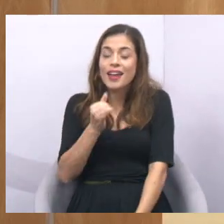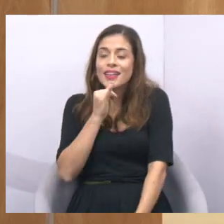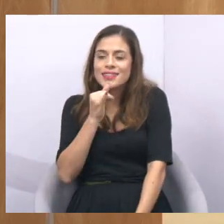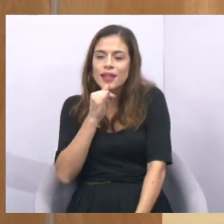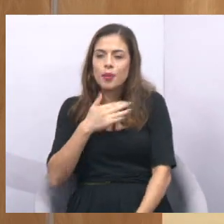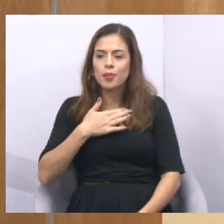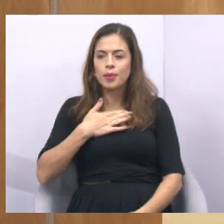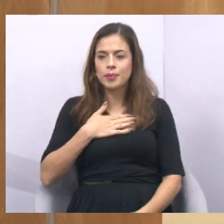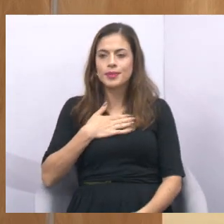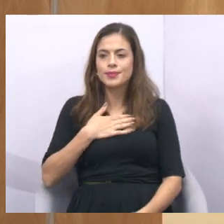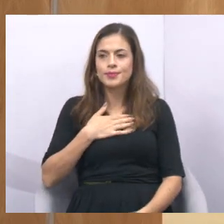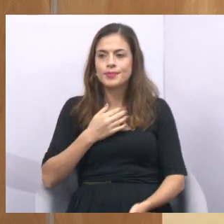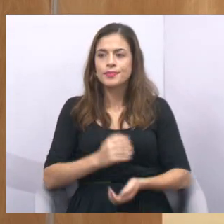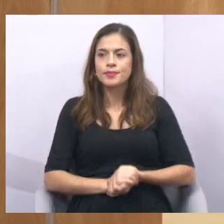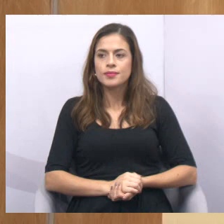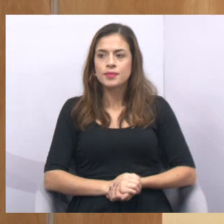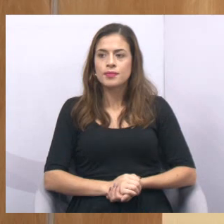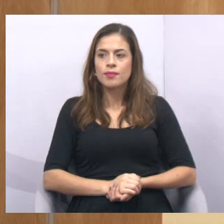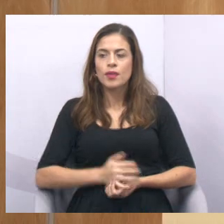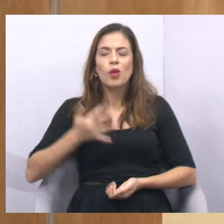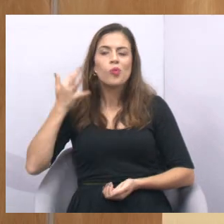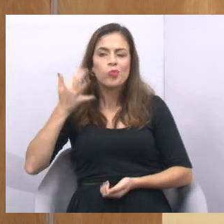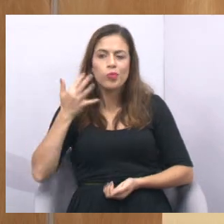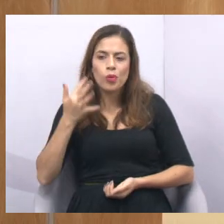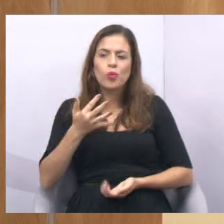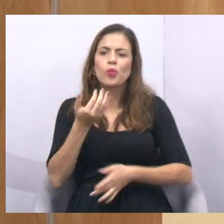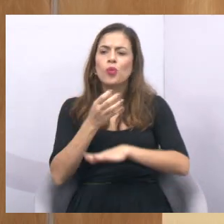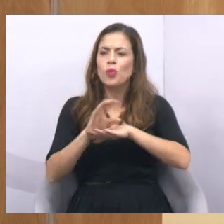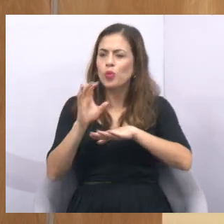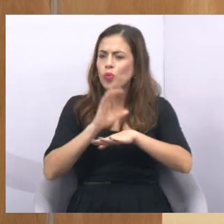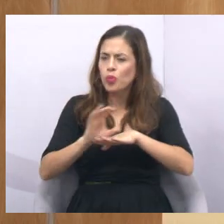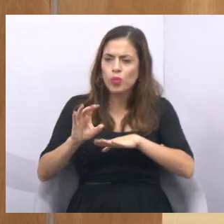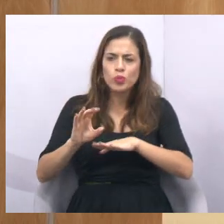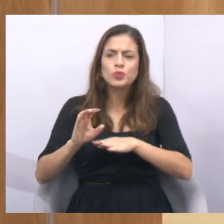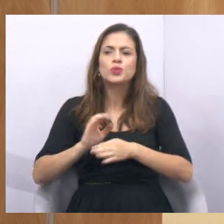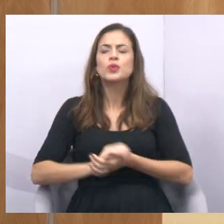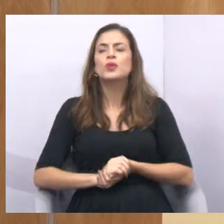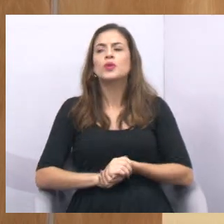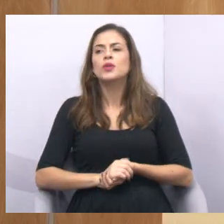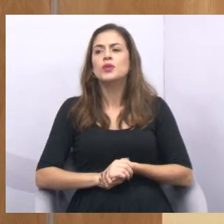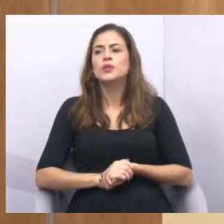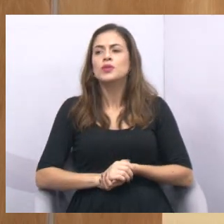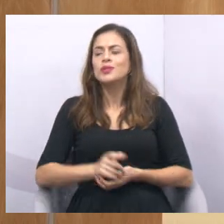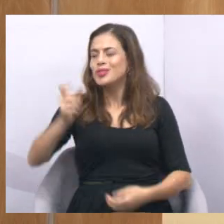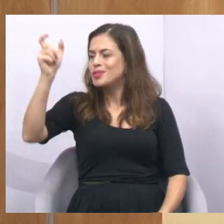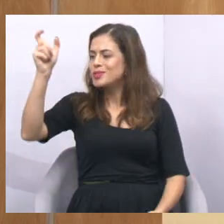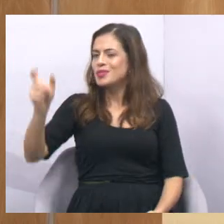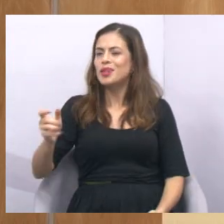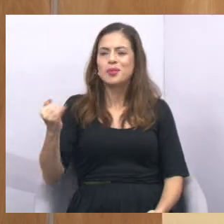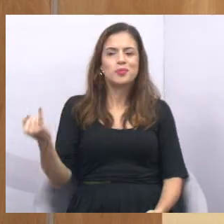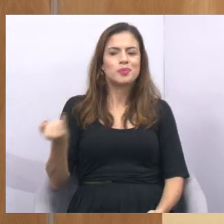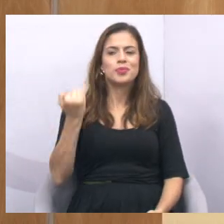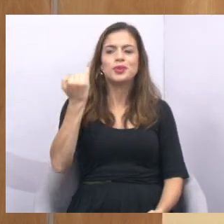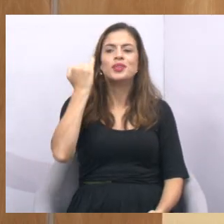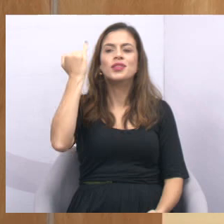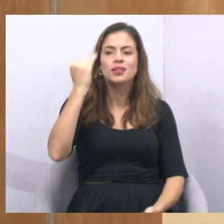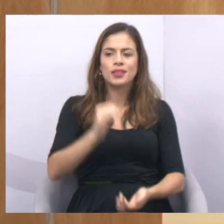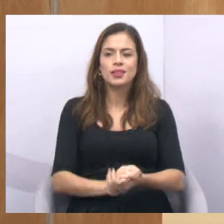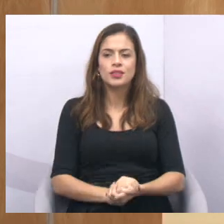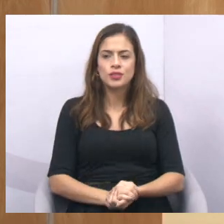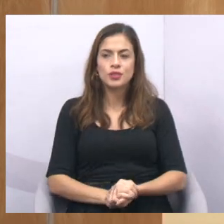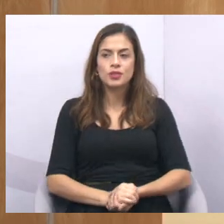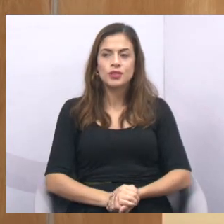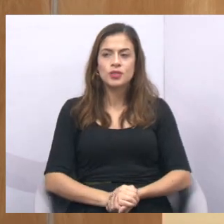palestras do Edivar, alguns cursos, e uma personalidade marcante,